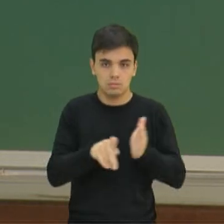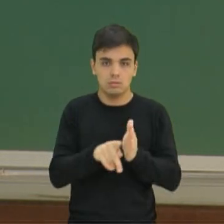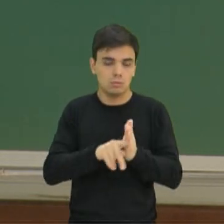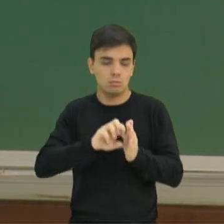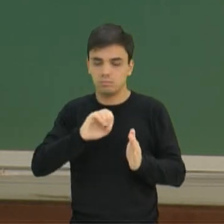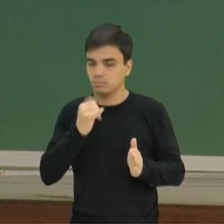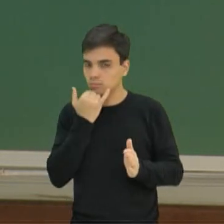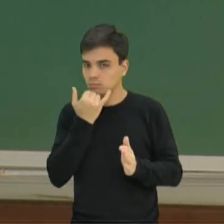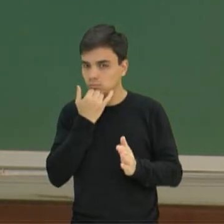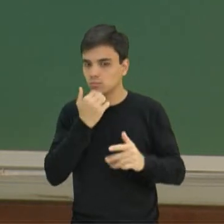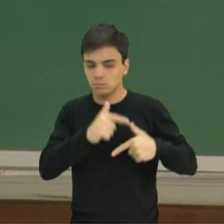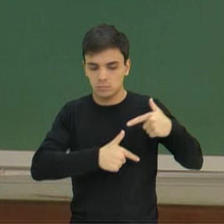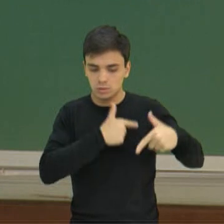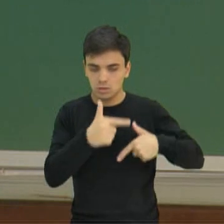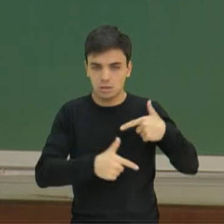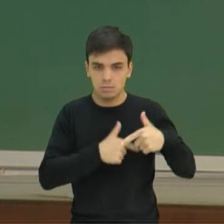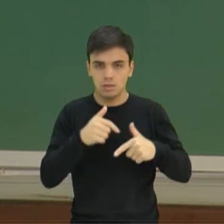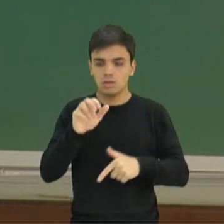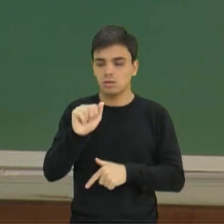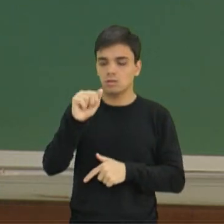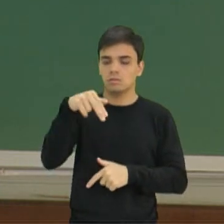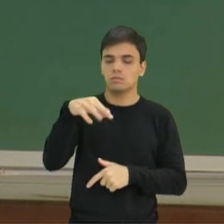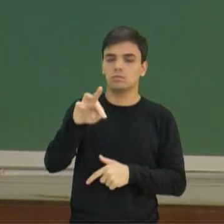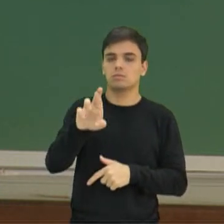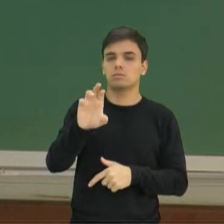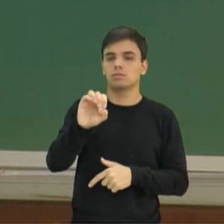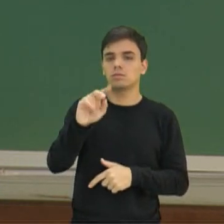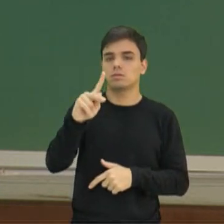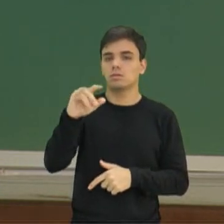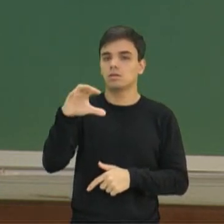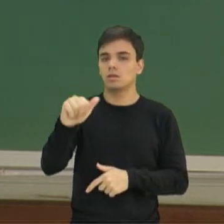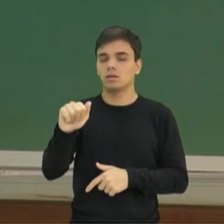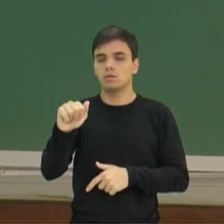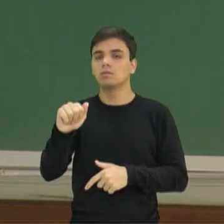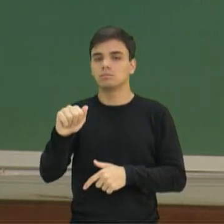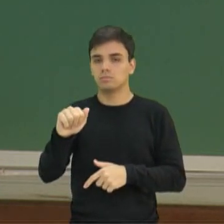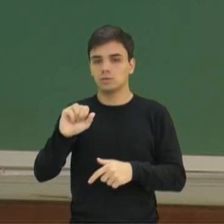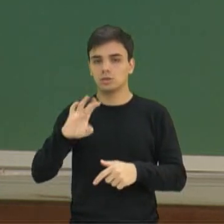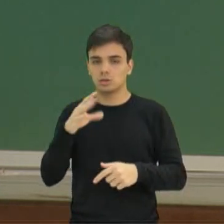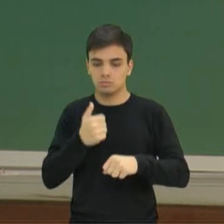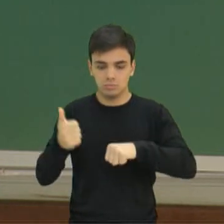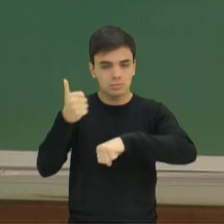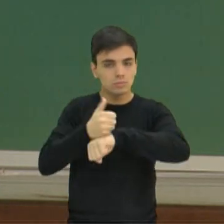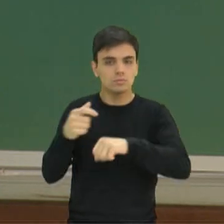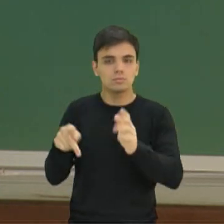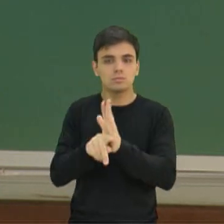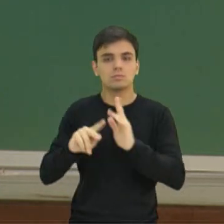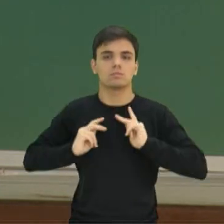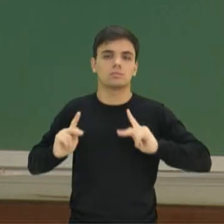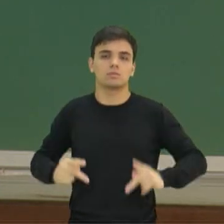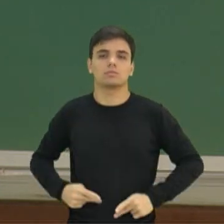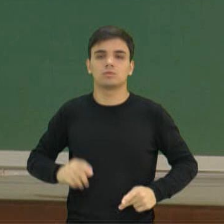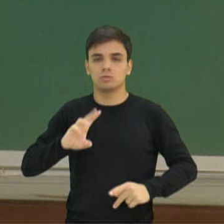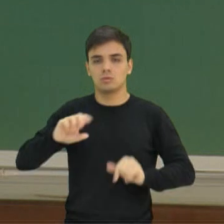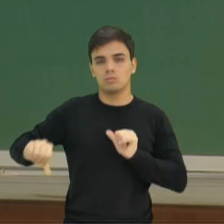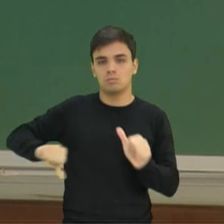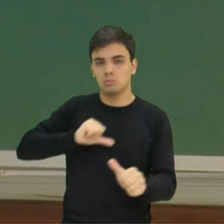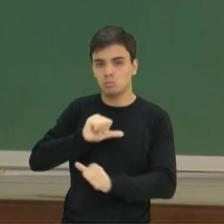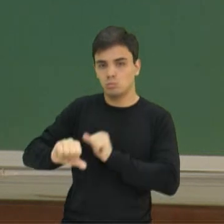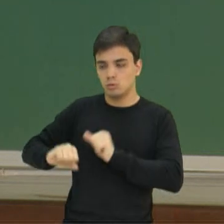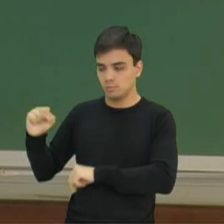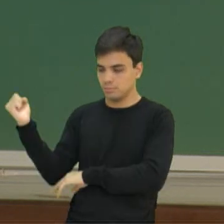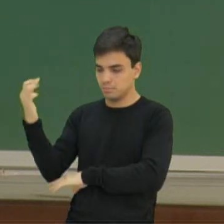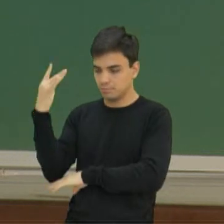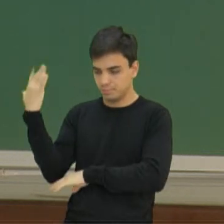antrópicas, atividades humanas. Só a ocupação humana em um determinado espaço geográfico altera significativamente aquele